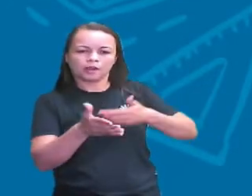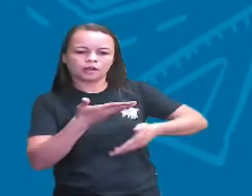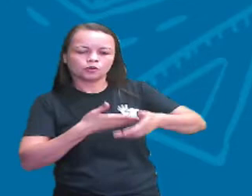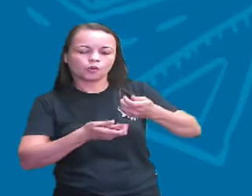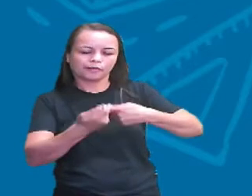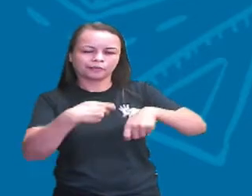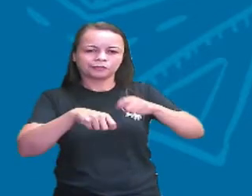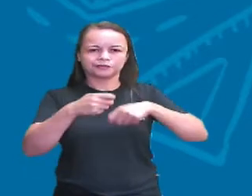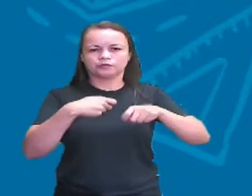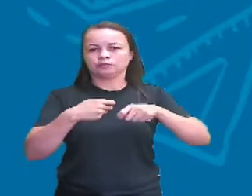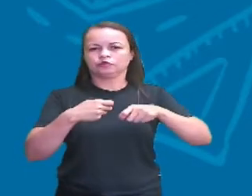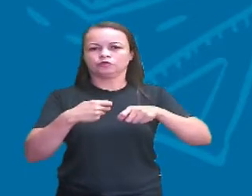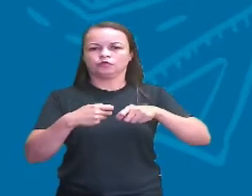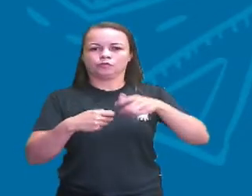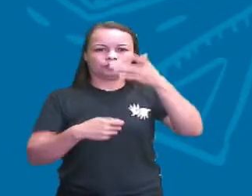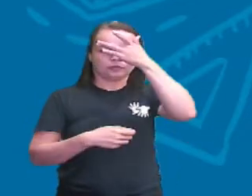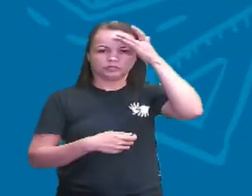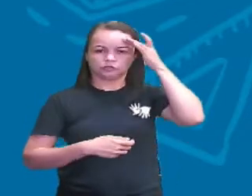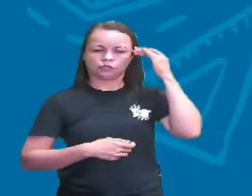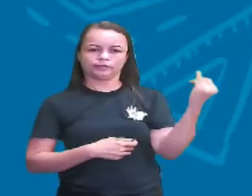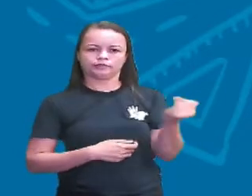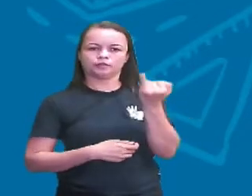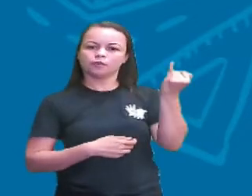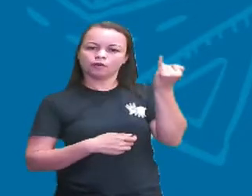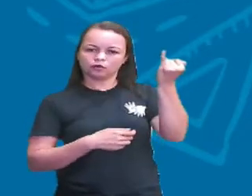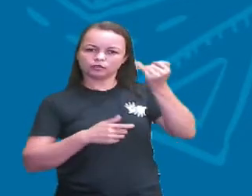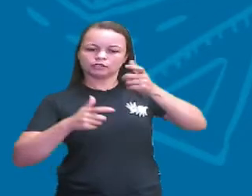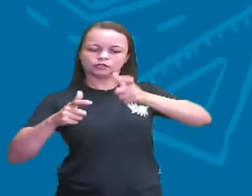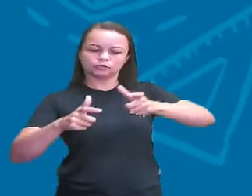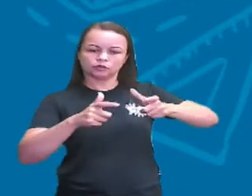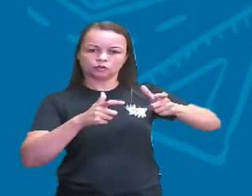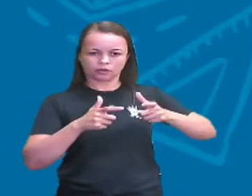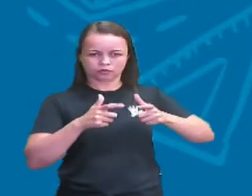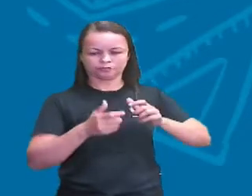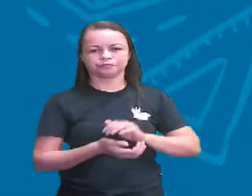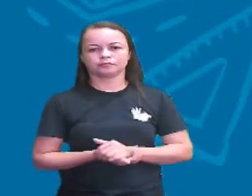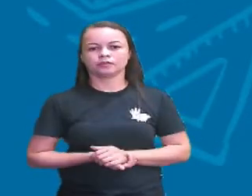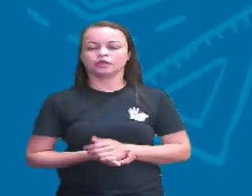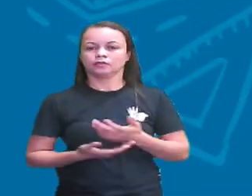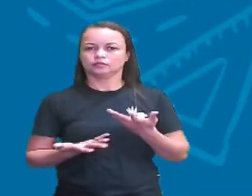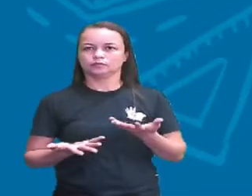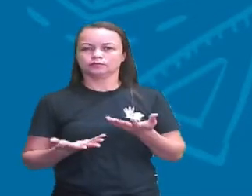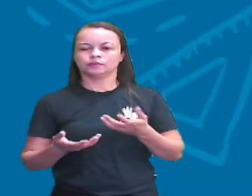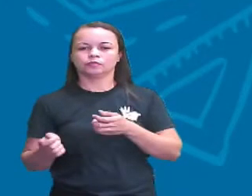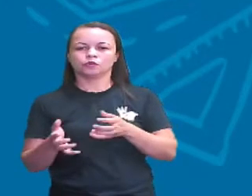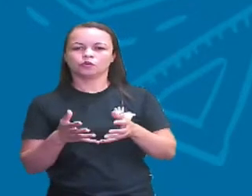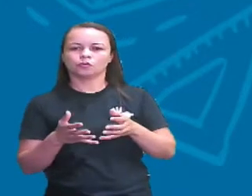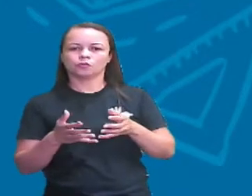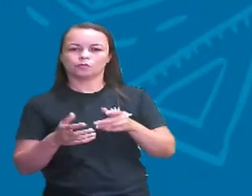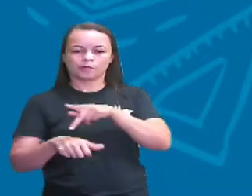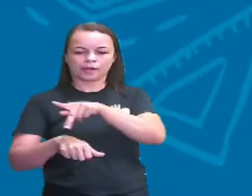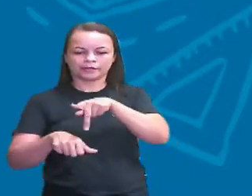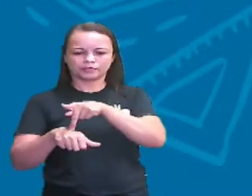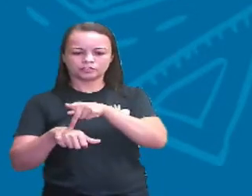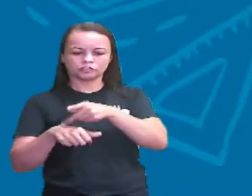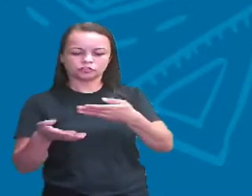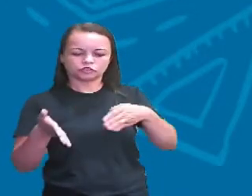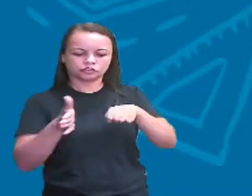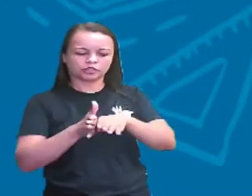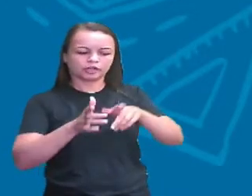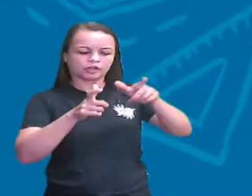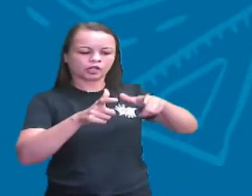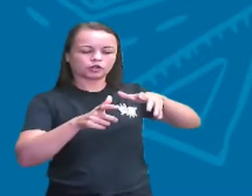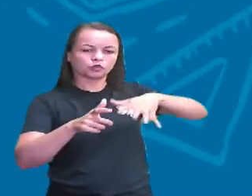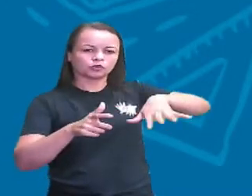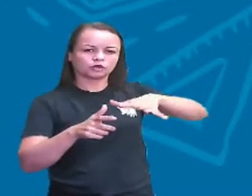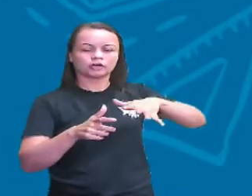autoridades locais. Então, um país imperialista chega numa região e ele vai tentar convencer